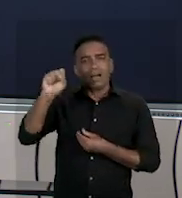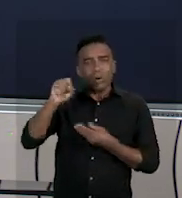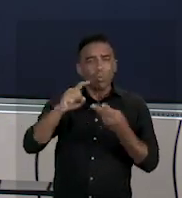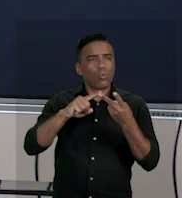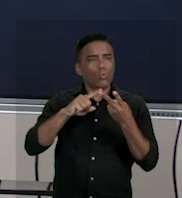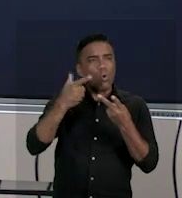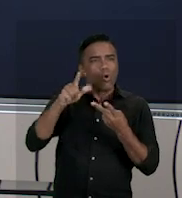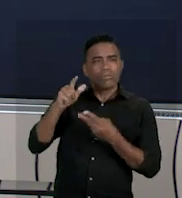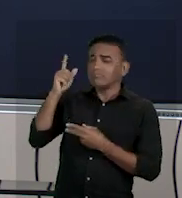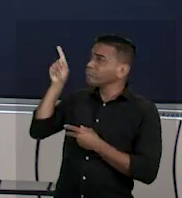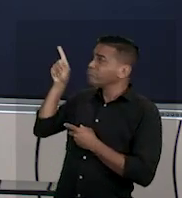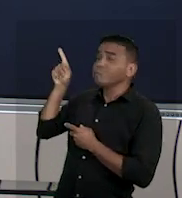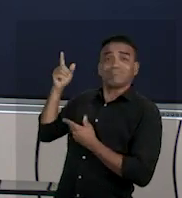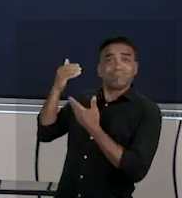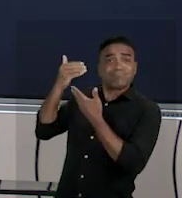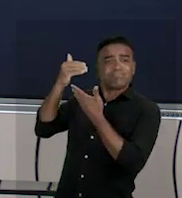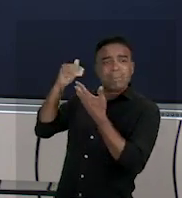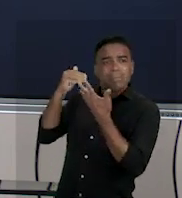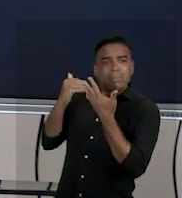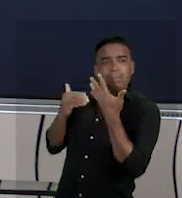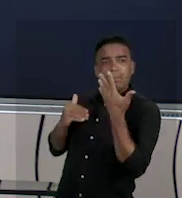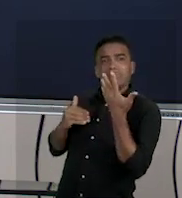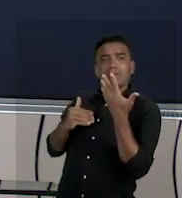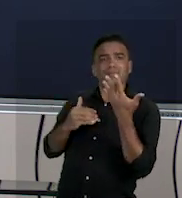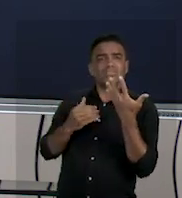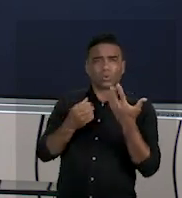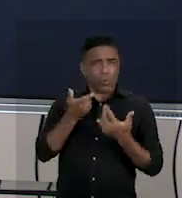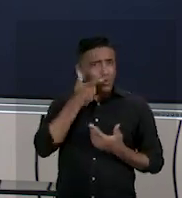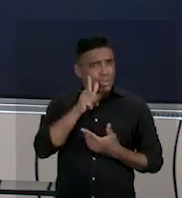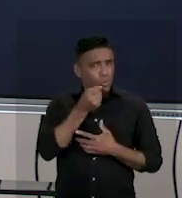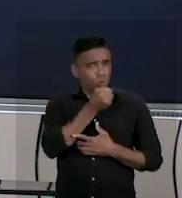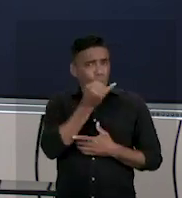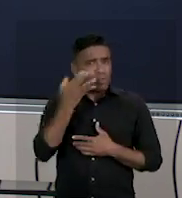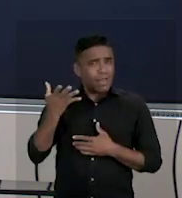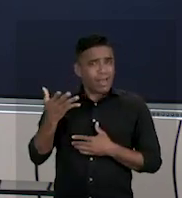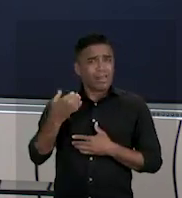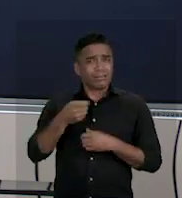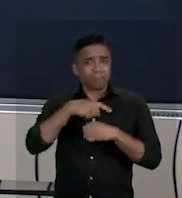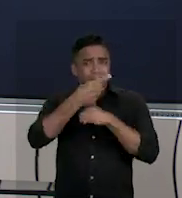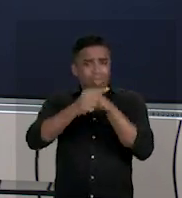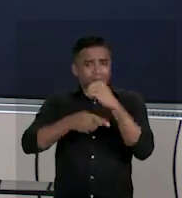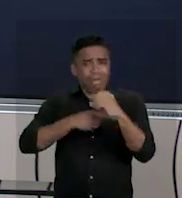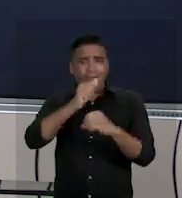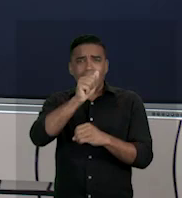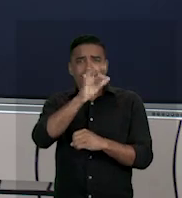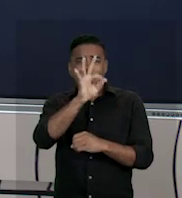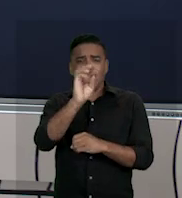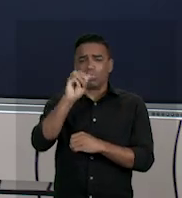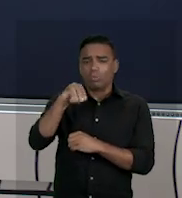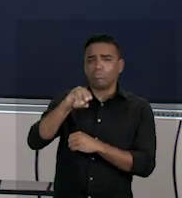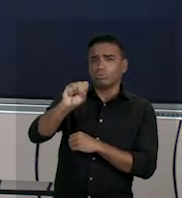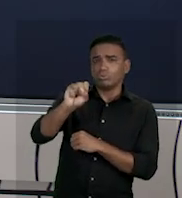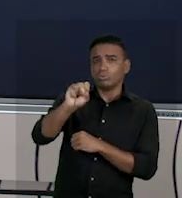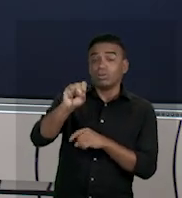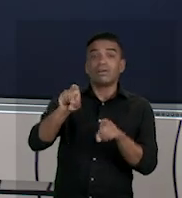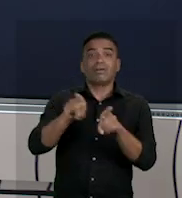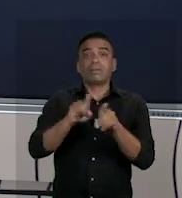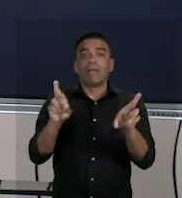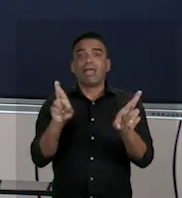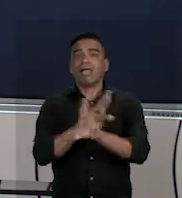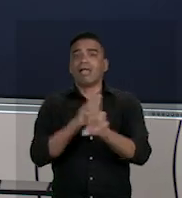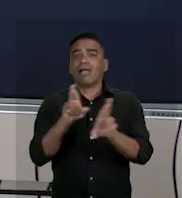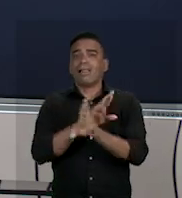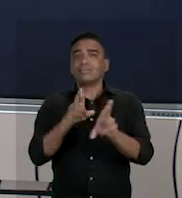2 momentos, onde vamos contar os átomos, será que a gente consegue contar os átomos? E ainda falar um pouquinho sobre essa